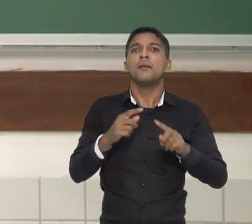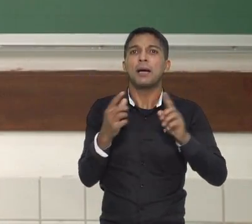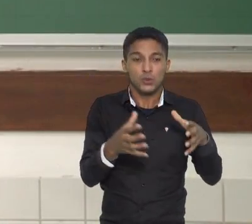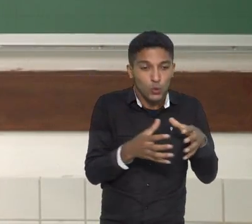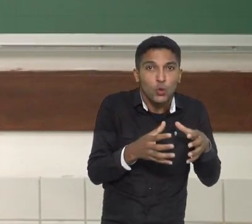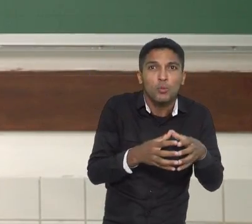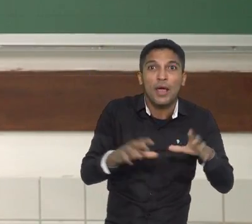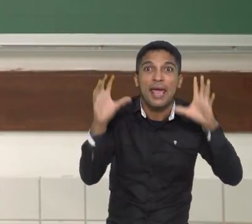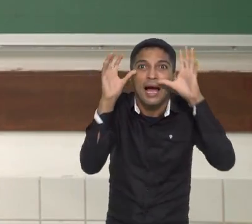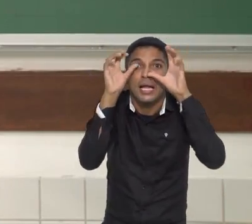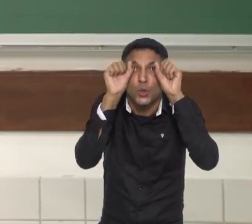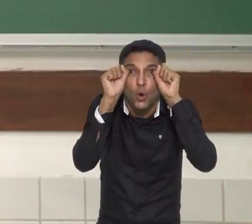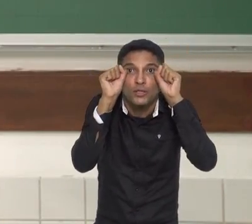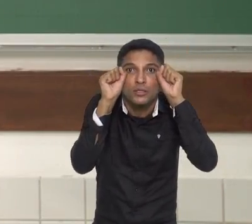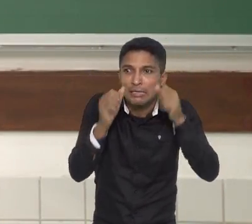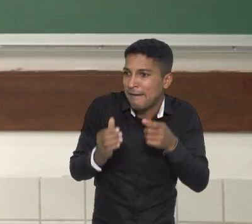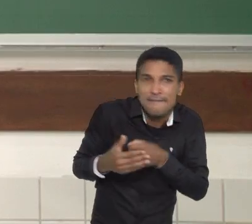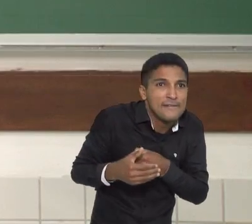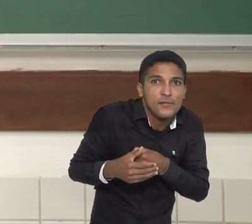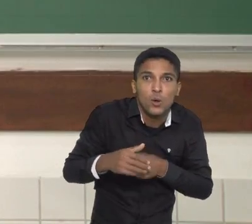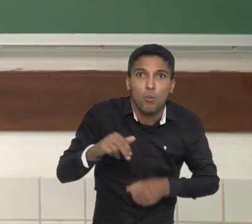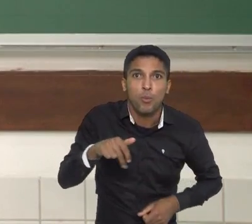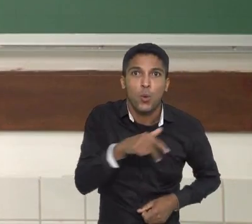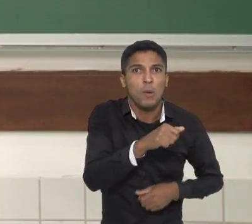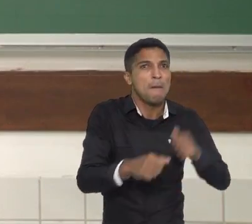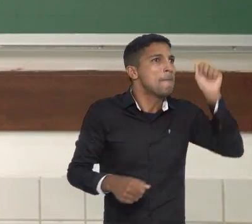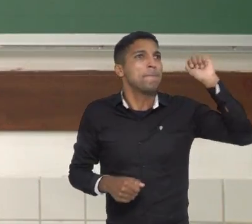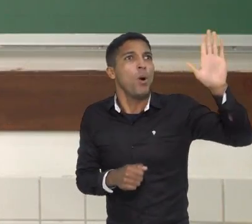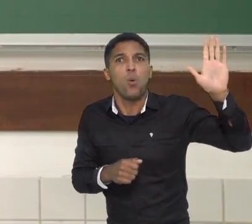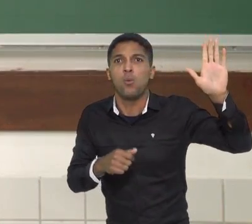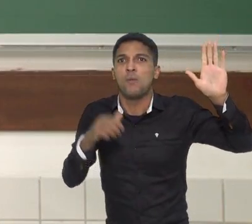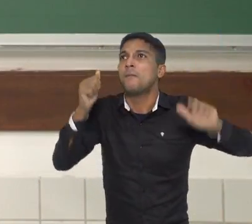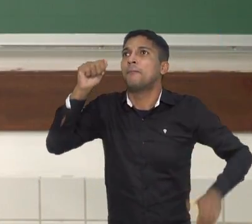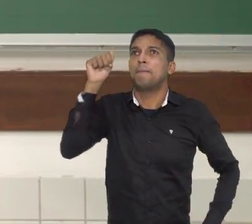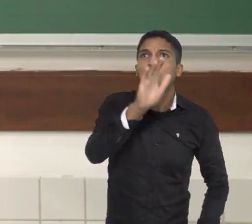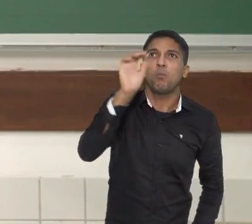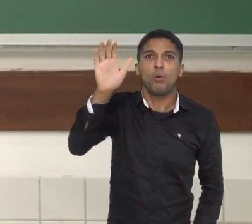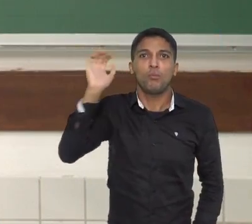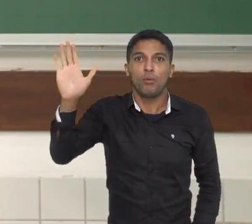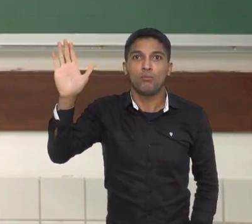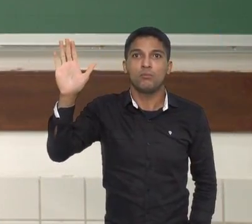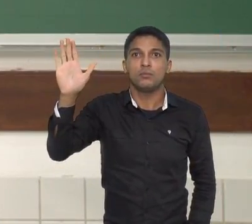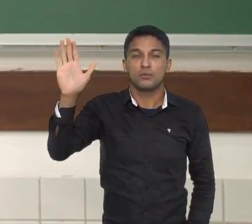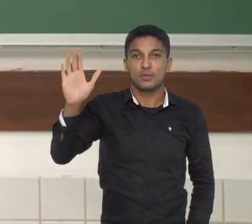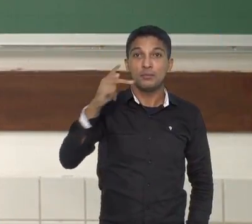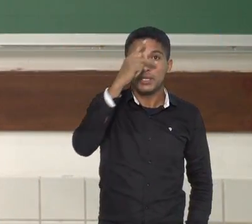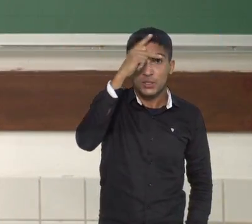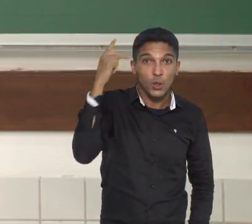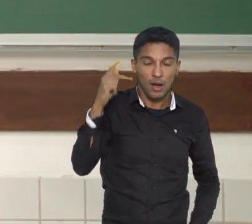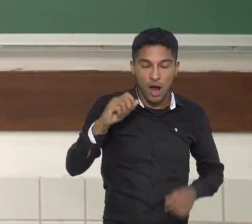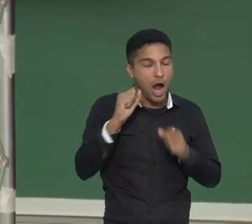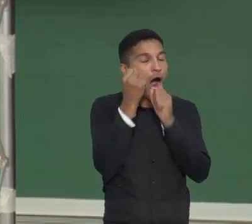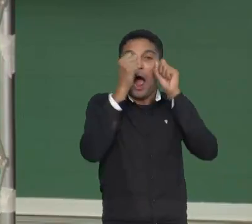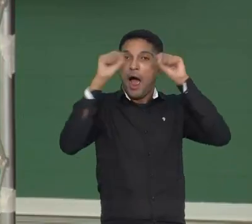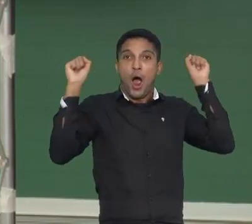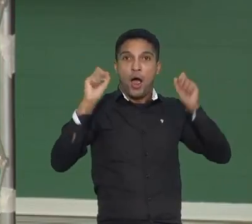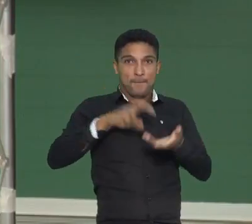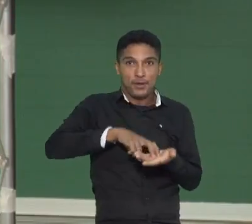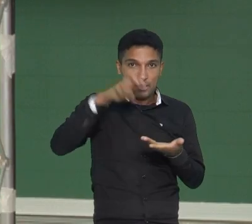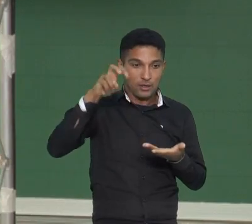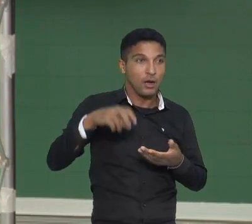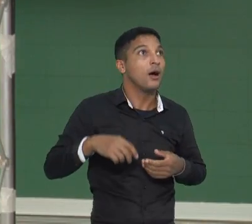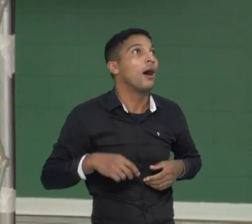que acordava cedo para ir trabalhar estaria caminhando por algumas ruas, por alguns locais e